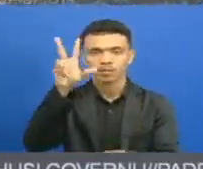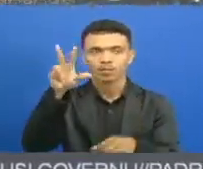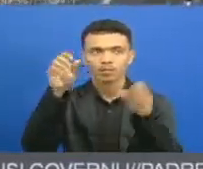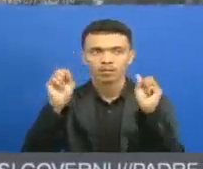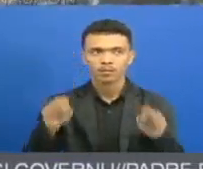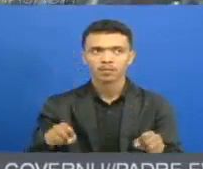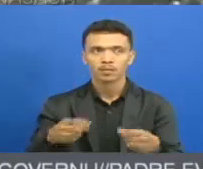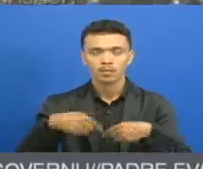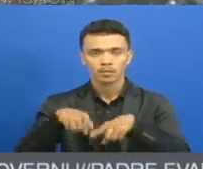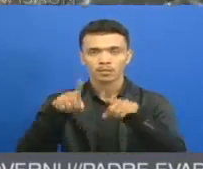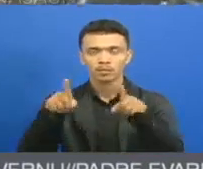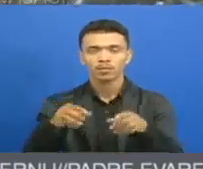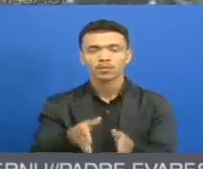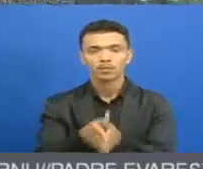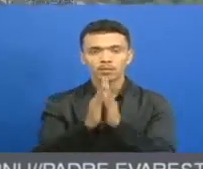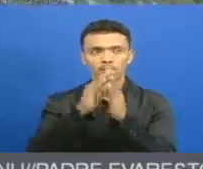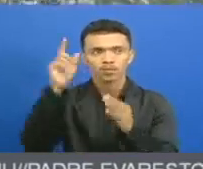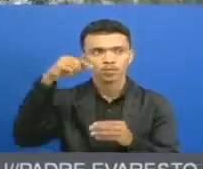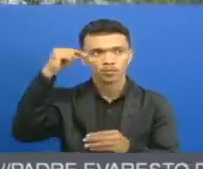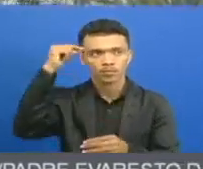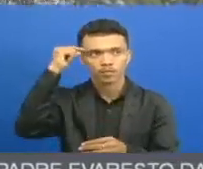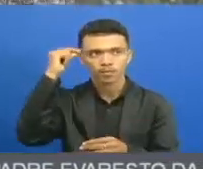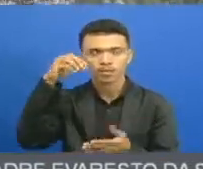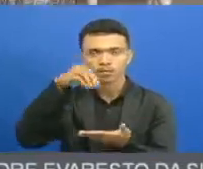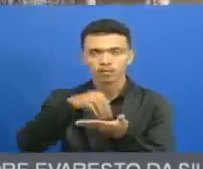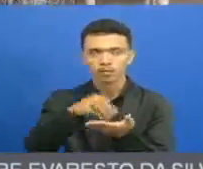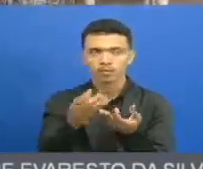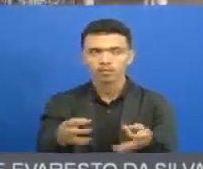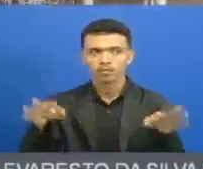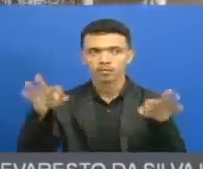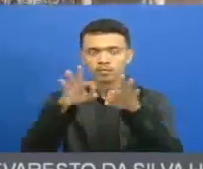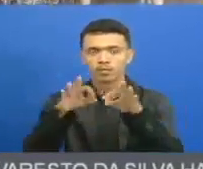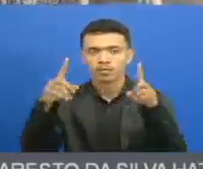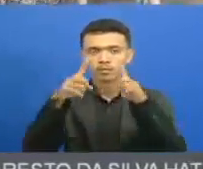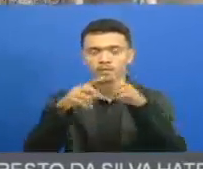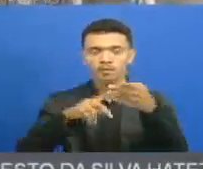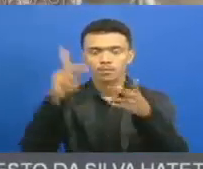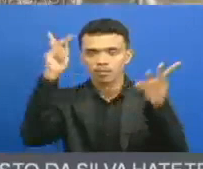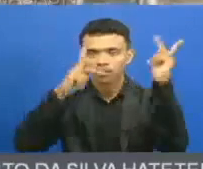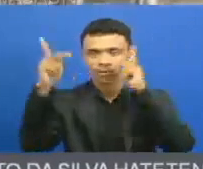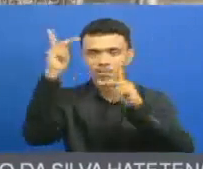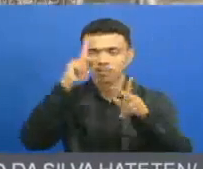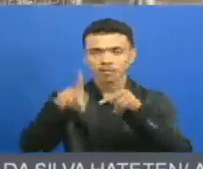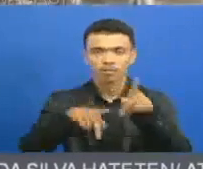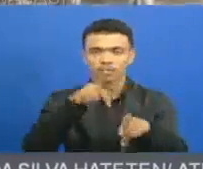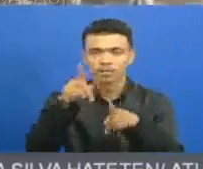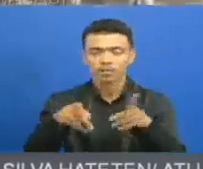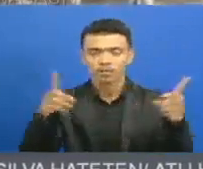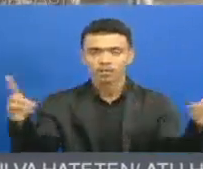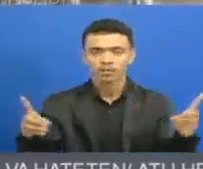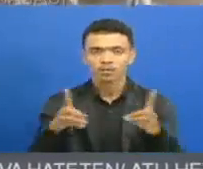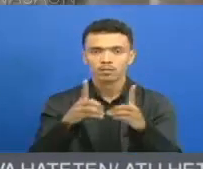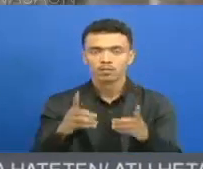beleto. Neduni husuba governo. A total prioridade ba problema nebe comunidade enfrenta e a